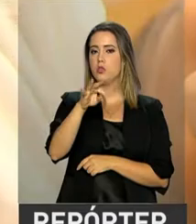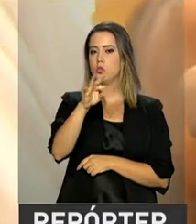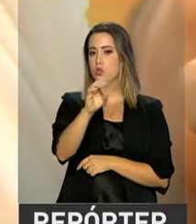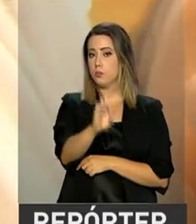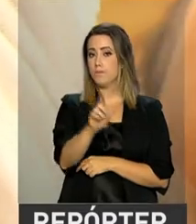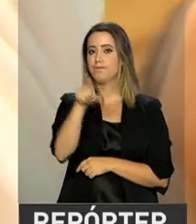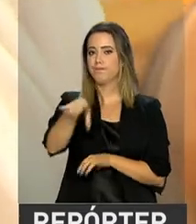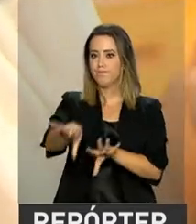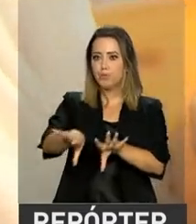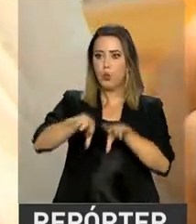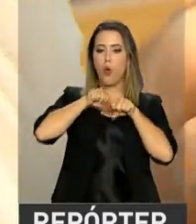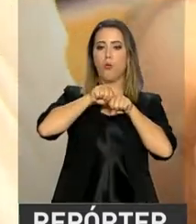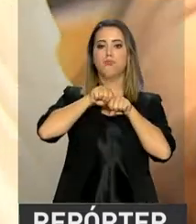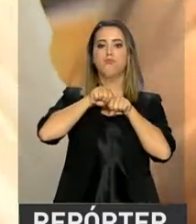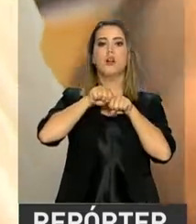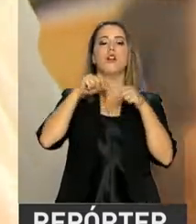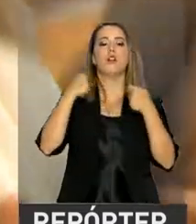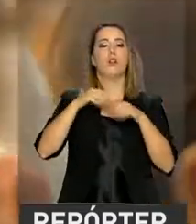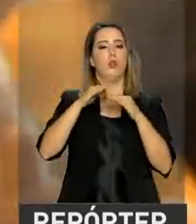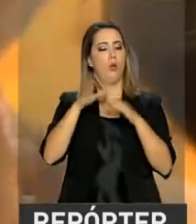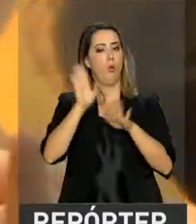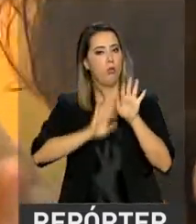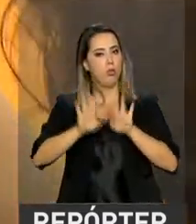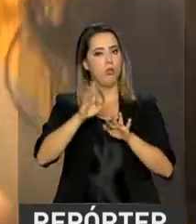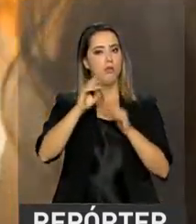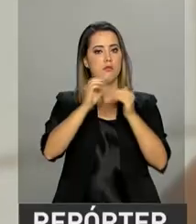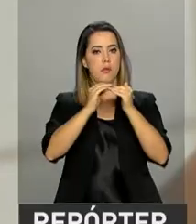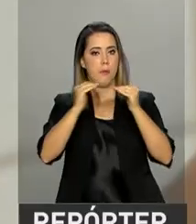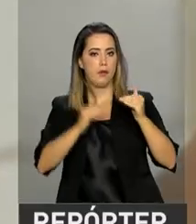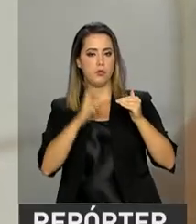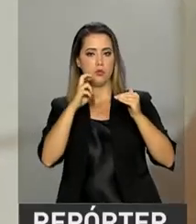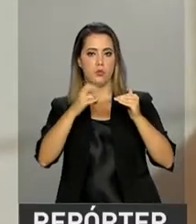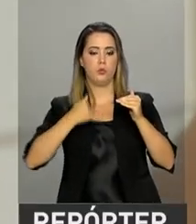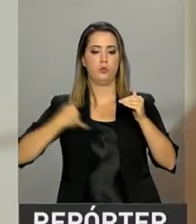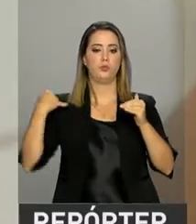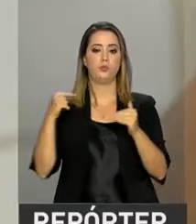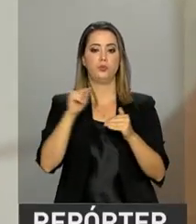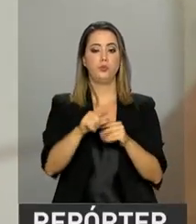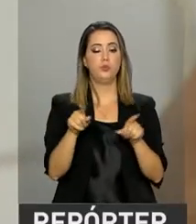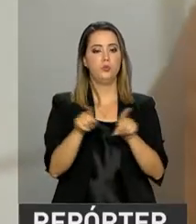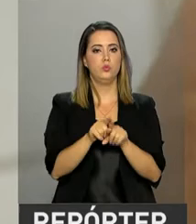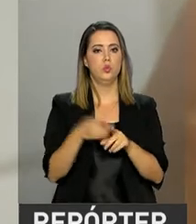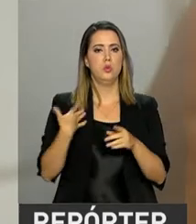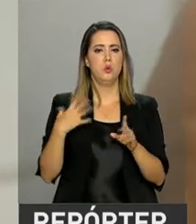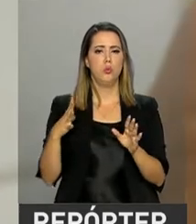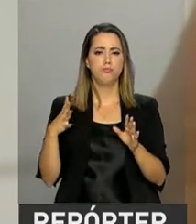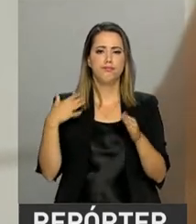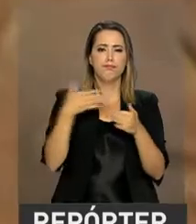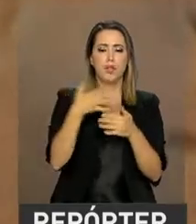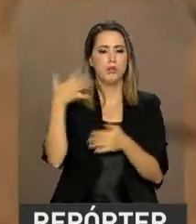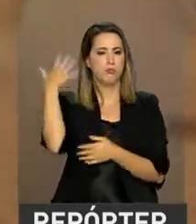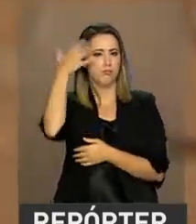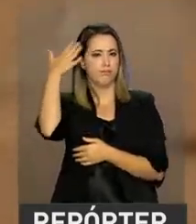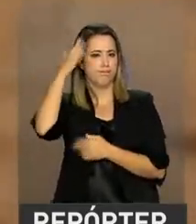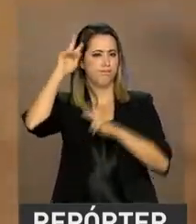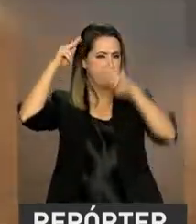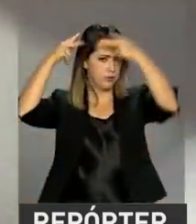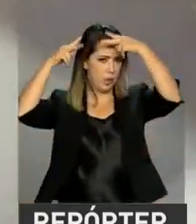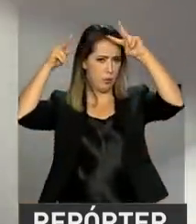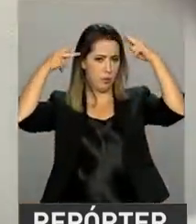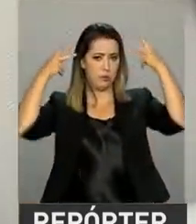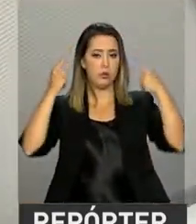e afeta principalmente crianças menores de 5 anos. O vírus da polio ataca o sistema nervoso e pode